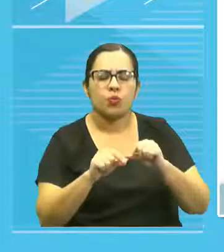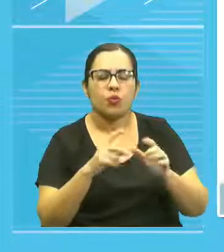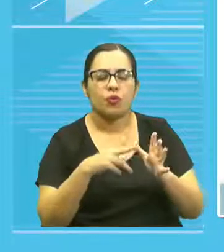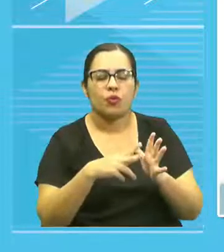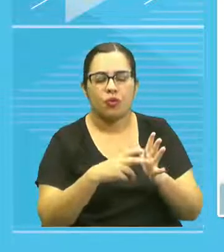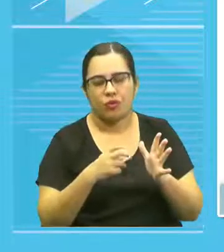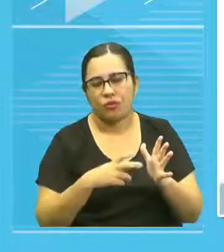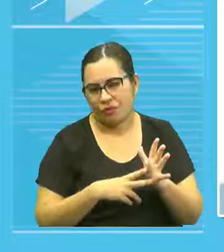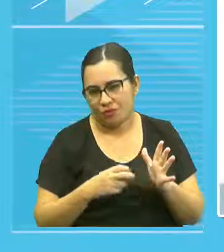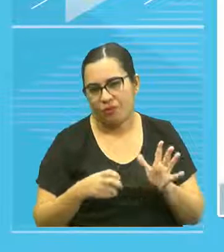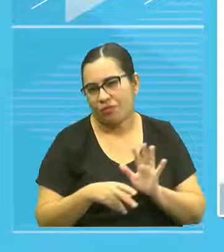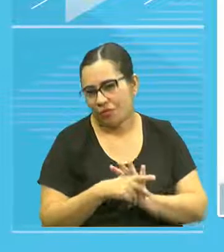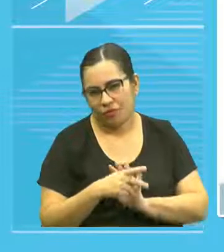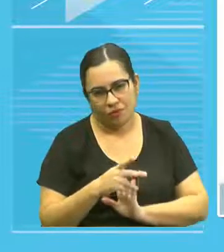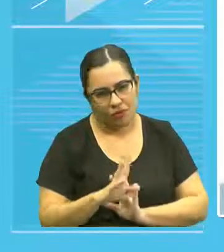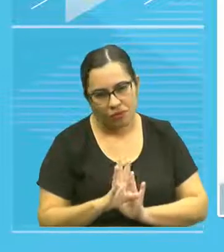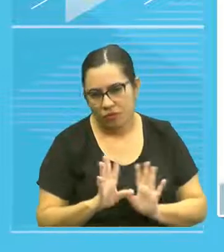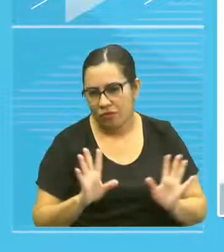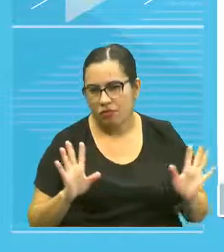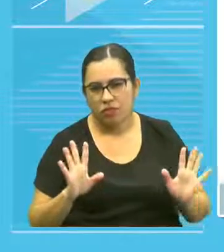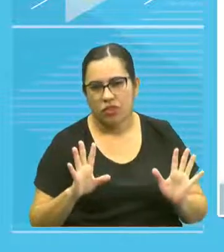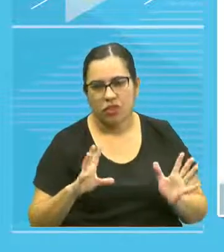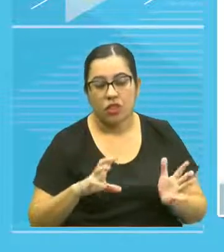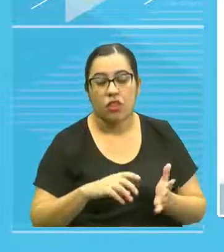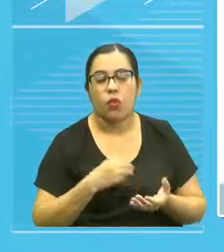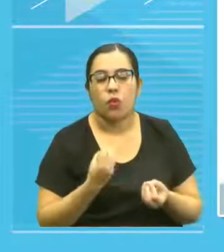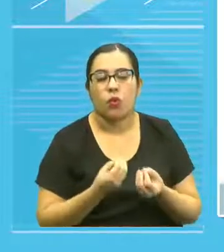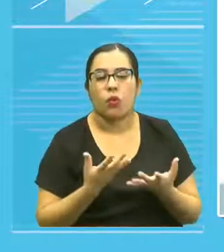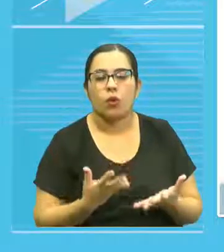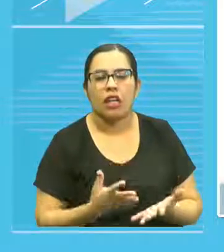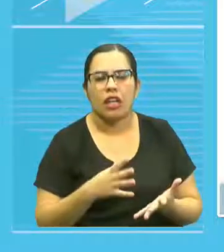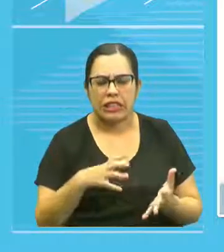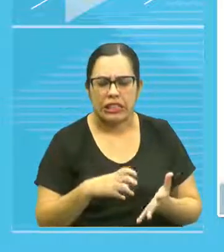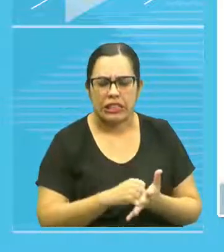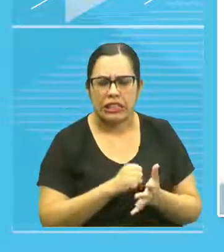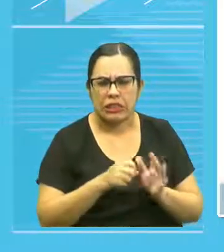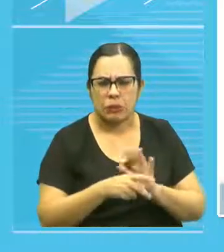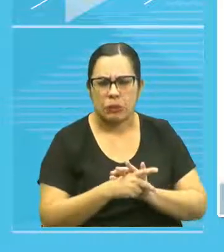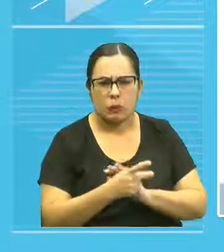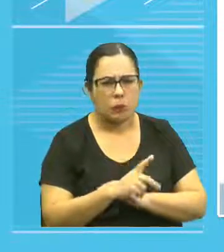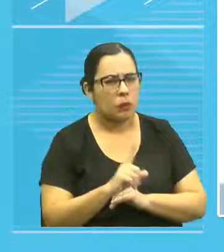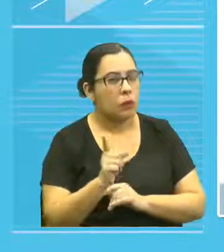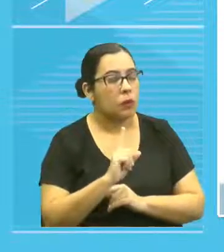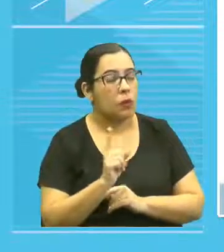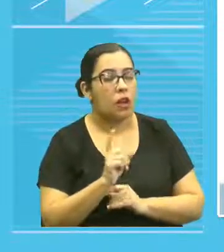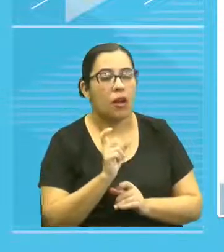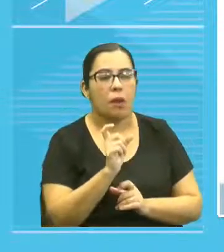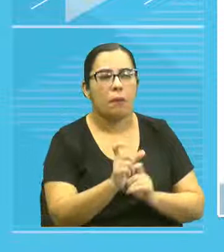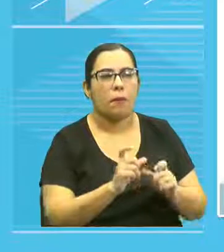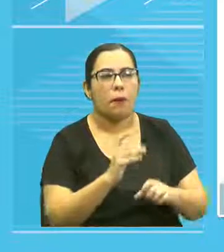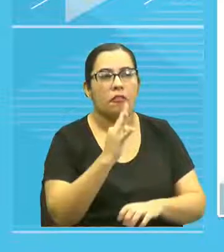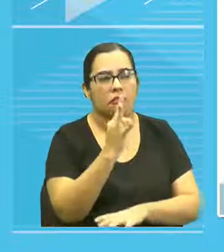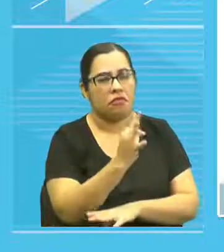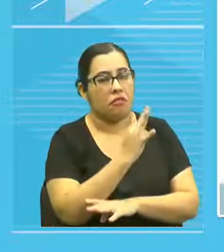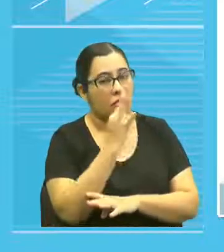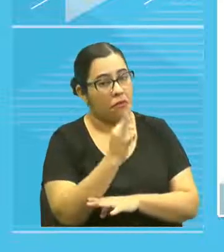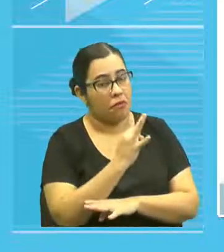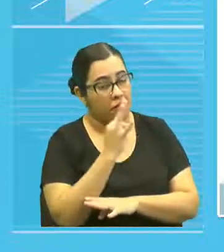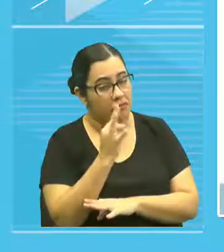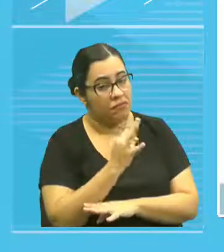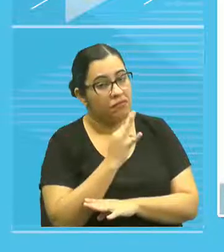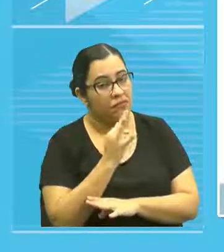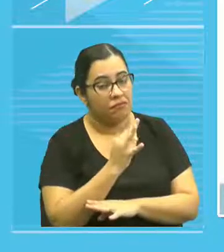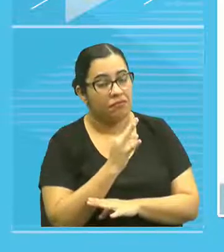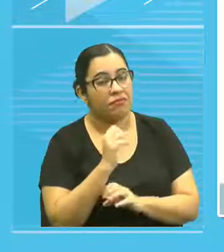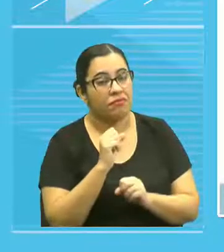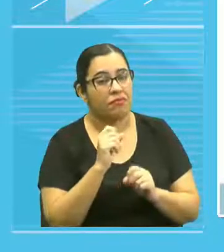vocabular não é a escolha de registro escolha de revista quando ele usa uma palavra da oralidade né